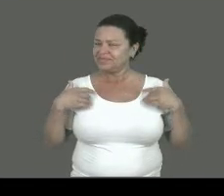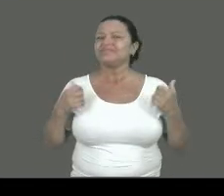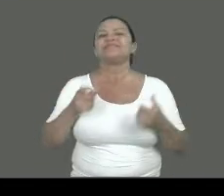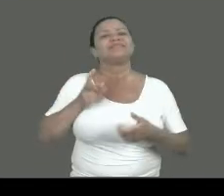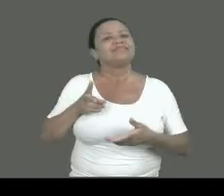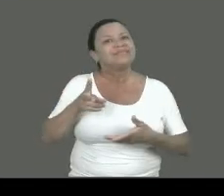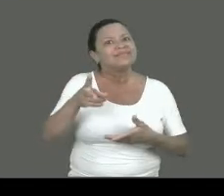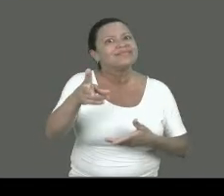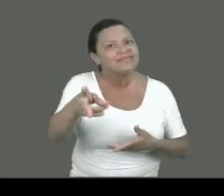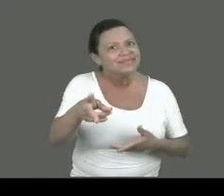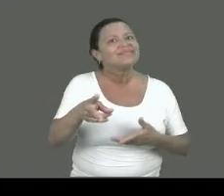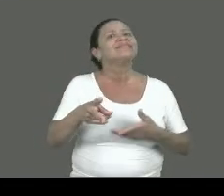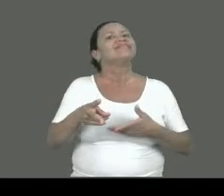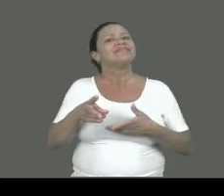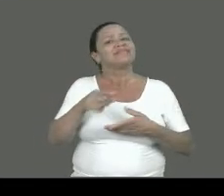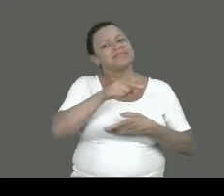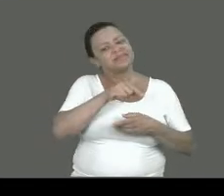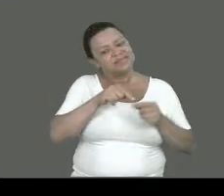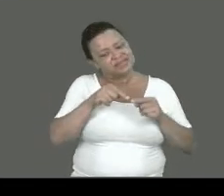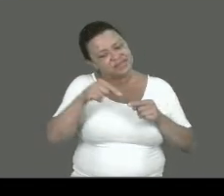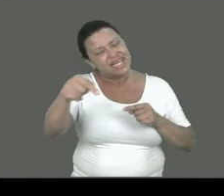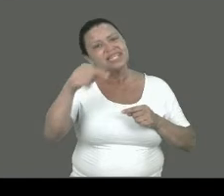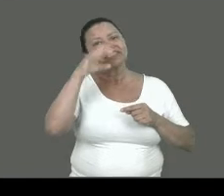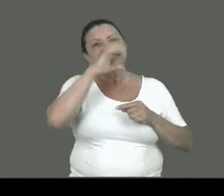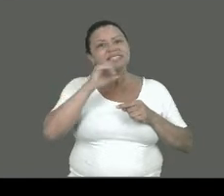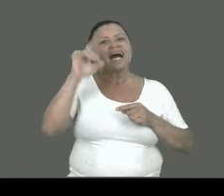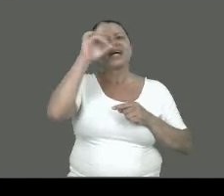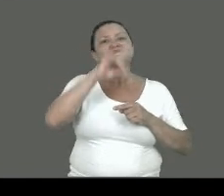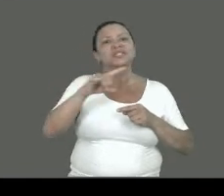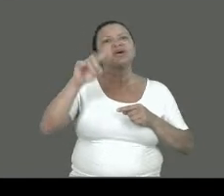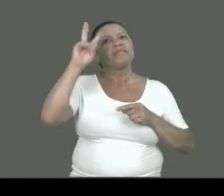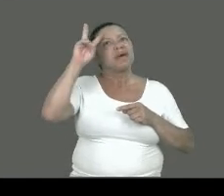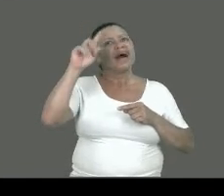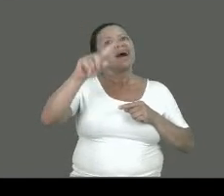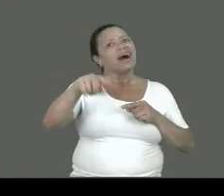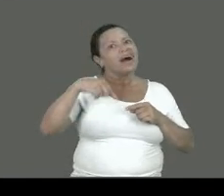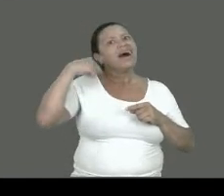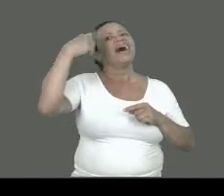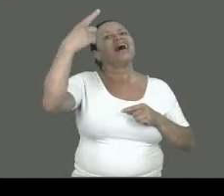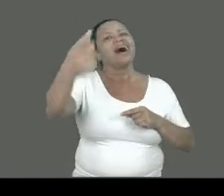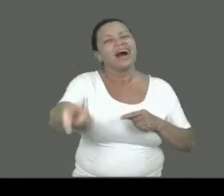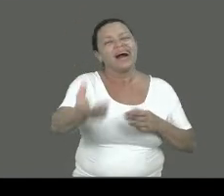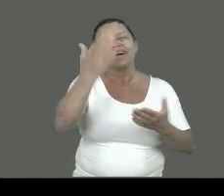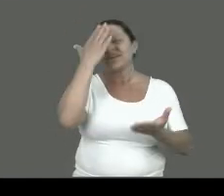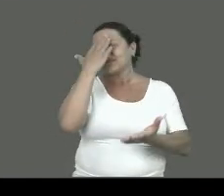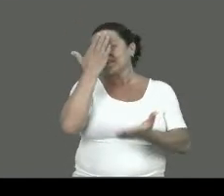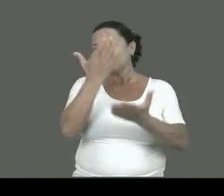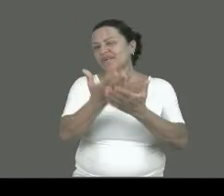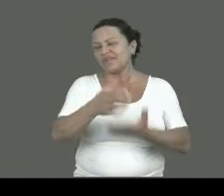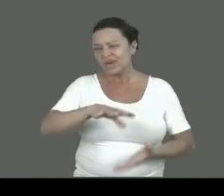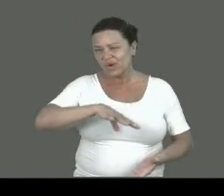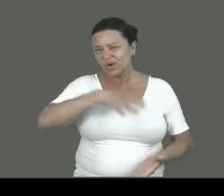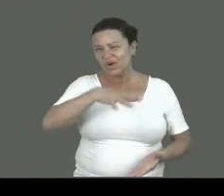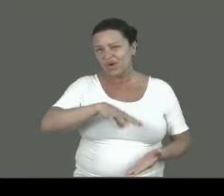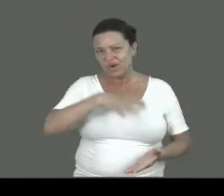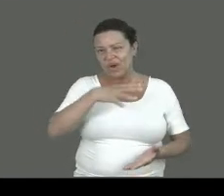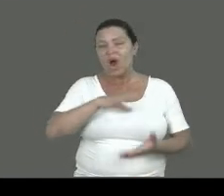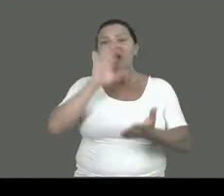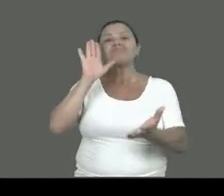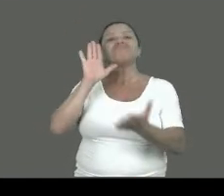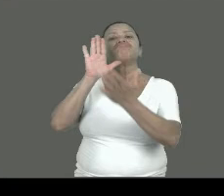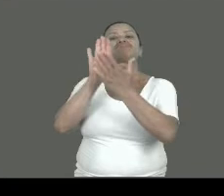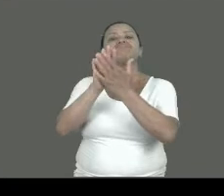seguir pelo fim de semana e pela próxima semana, com muita confiança, com coragem, enfrentando